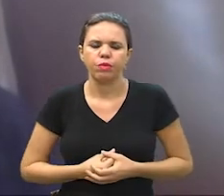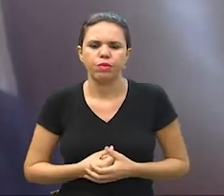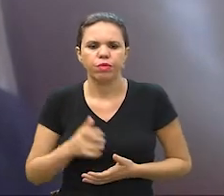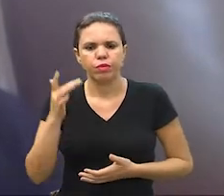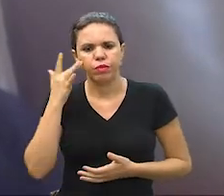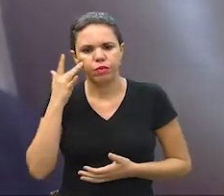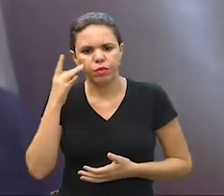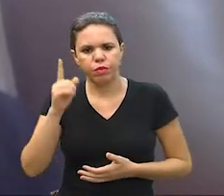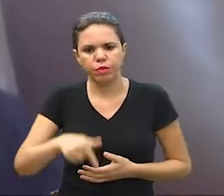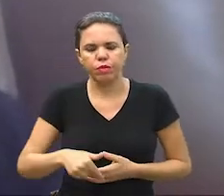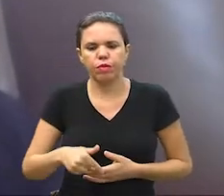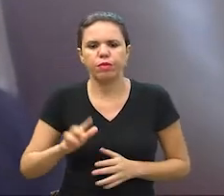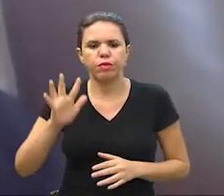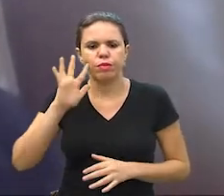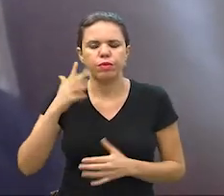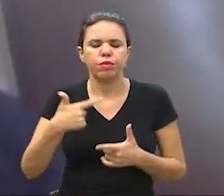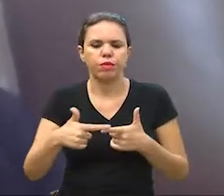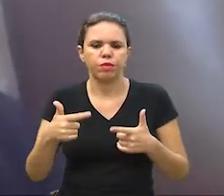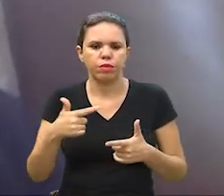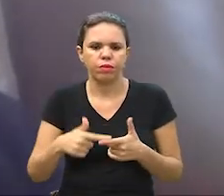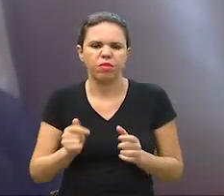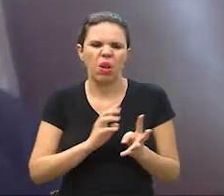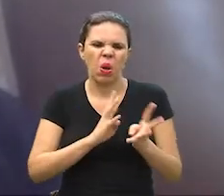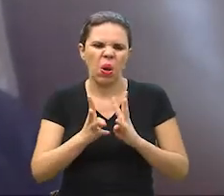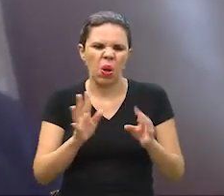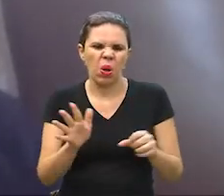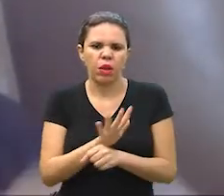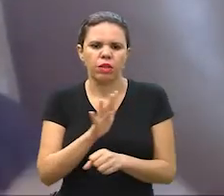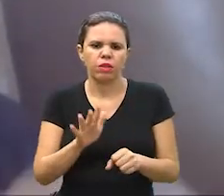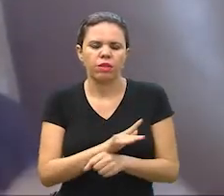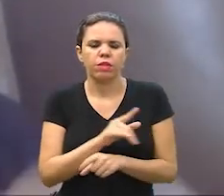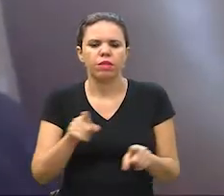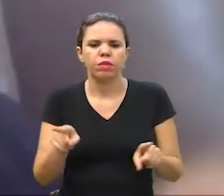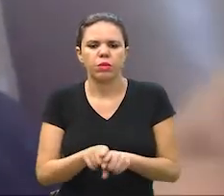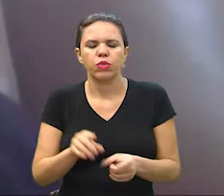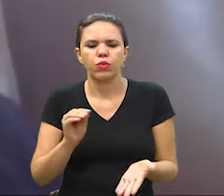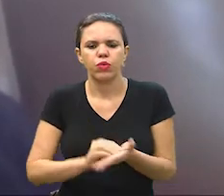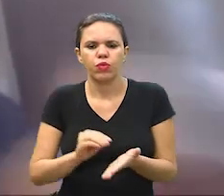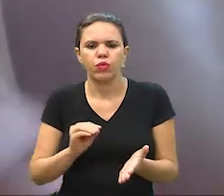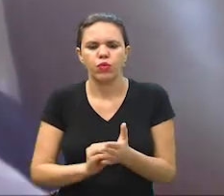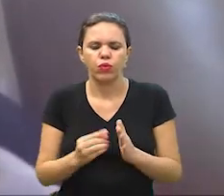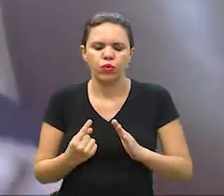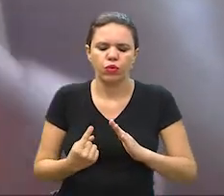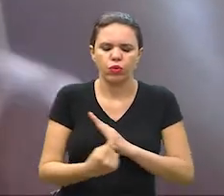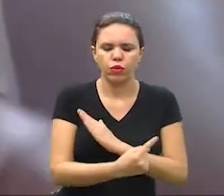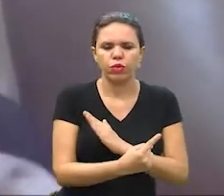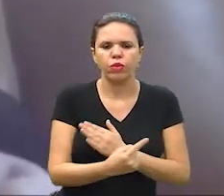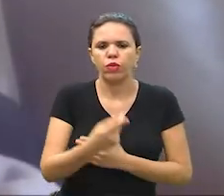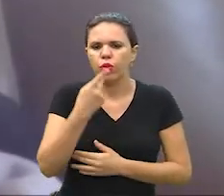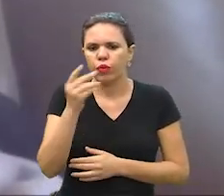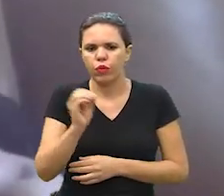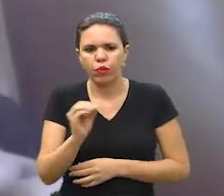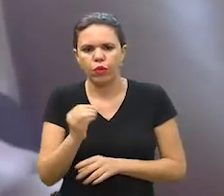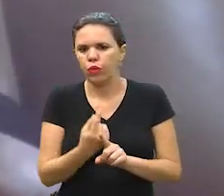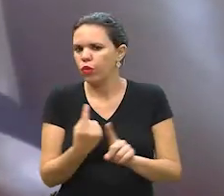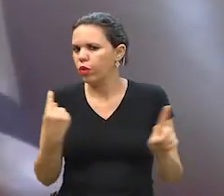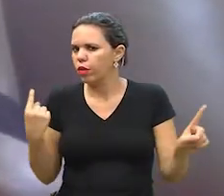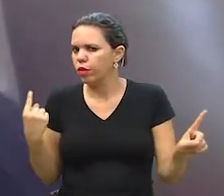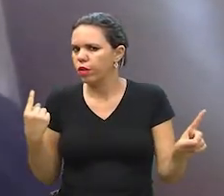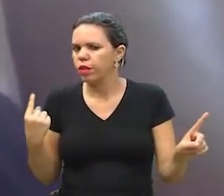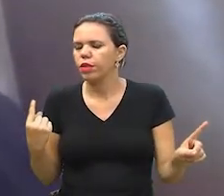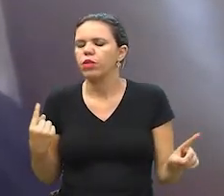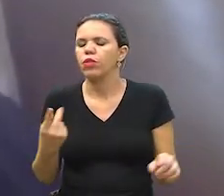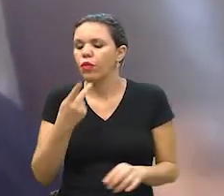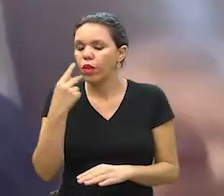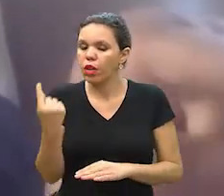Eu acho que é fruto de tudo isso, é fruto da aglomeração, mas é fruto da falta do isolamento. Não estou falando do distanciamento, estou falando